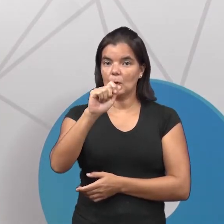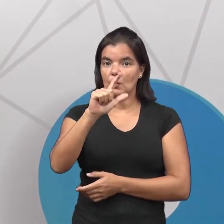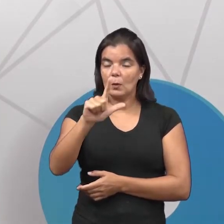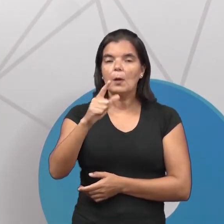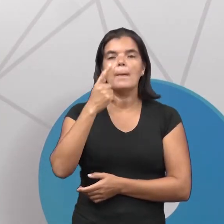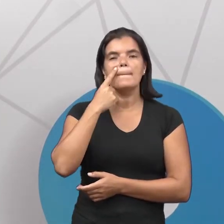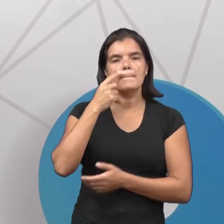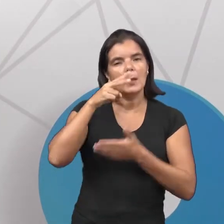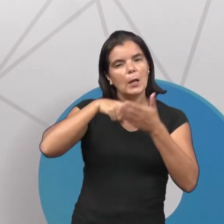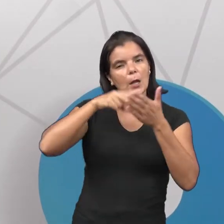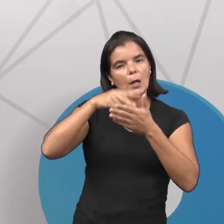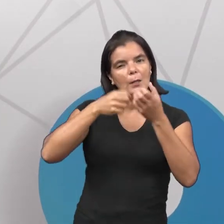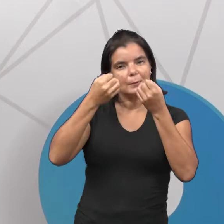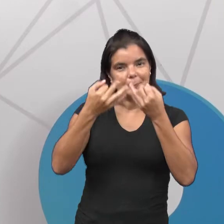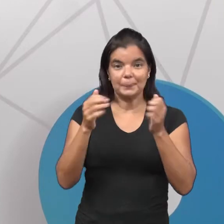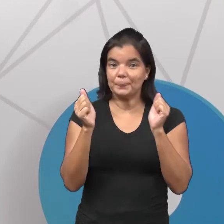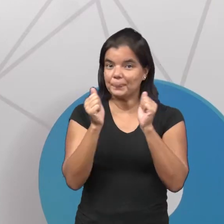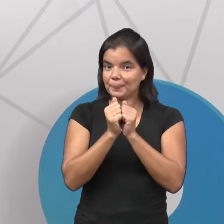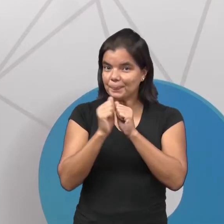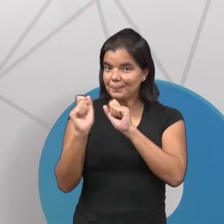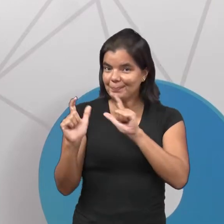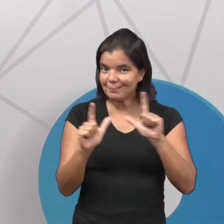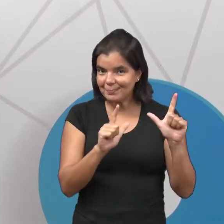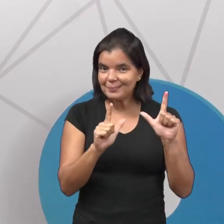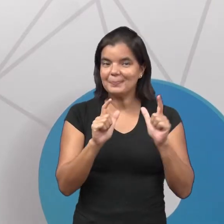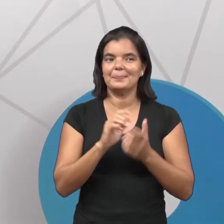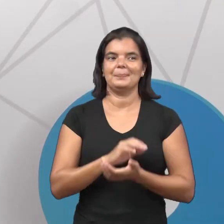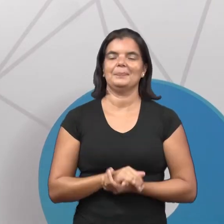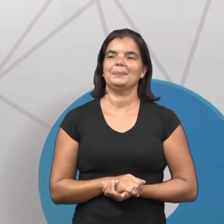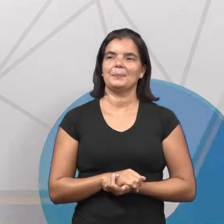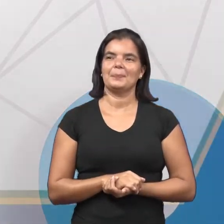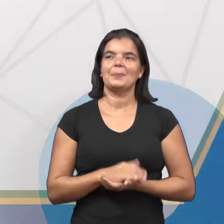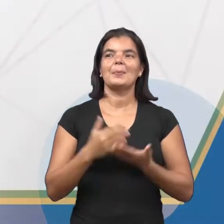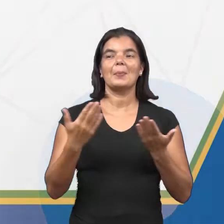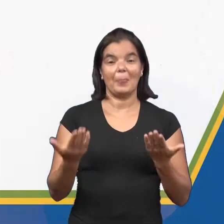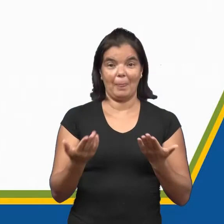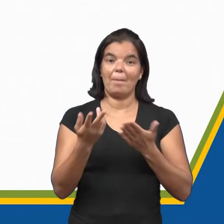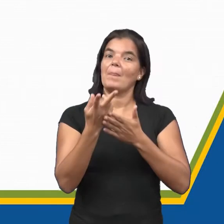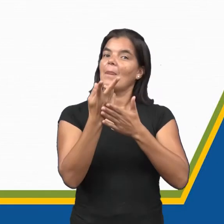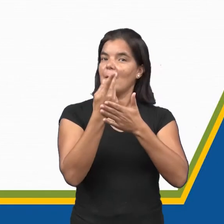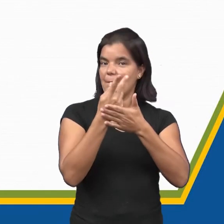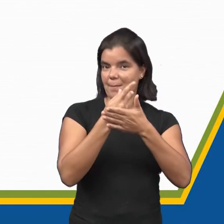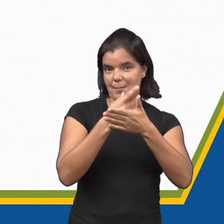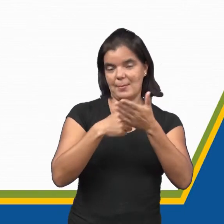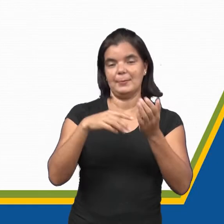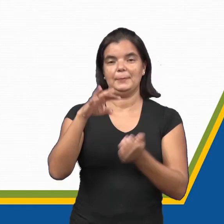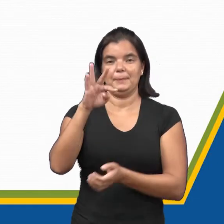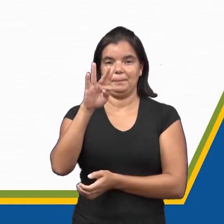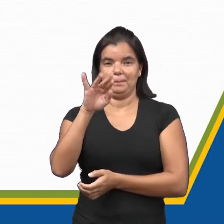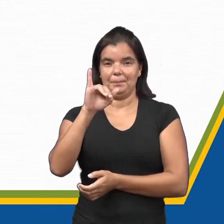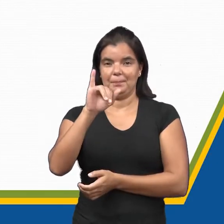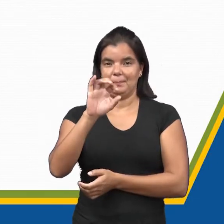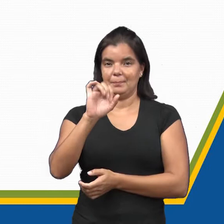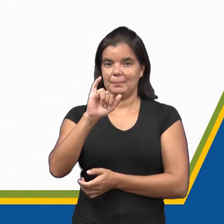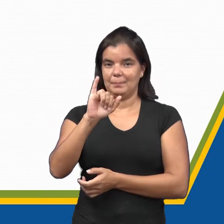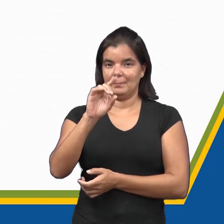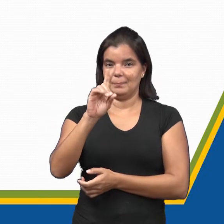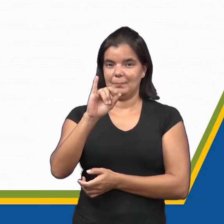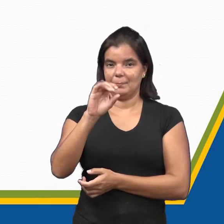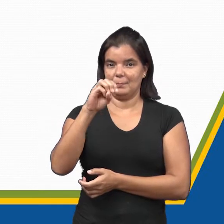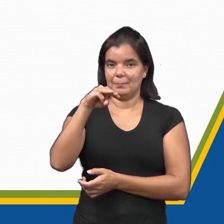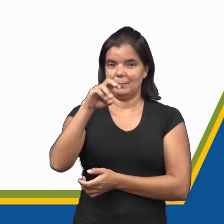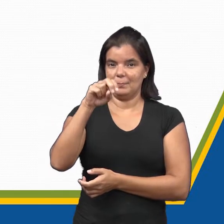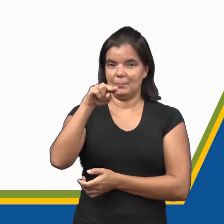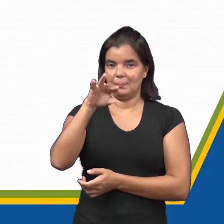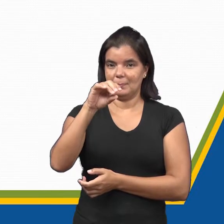para nós lermos juntos no slide. Vamos lá? A arte tridimensional é caracterizada pela criação